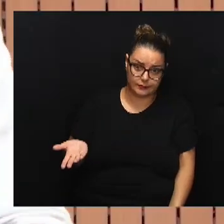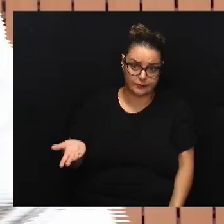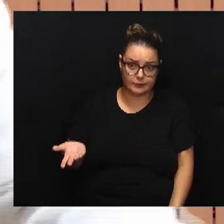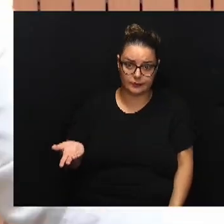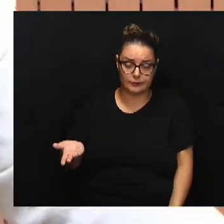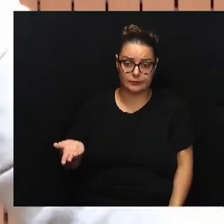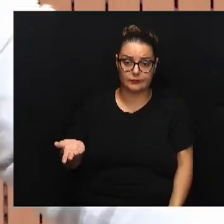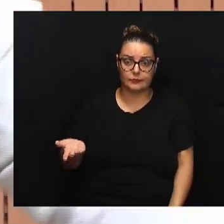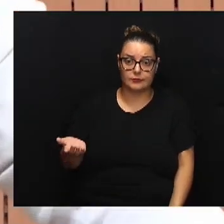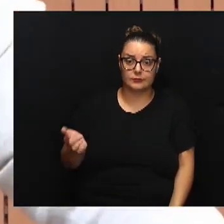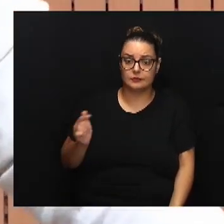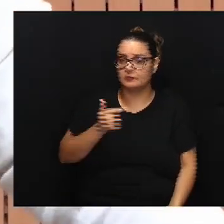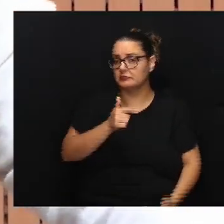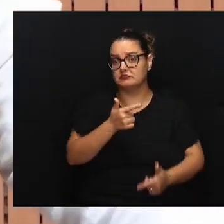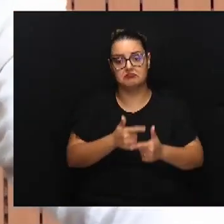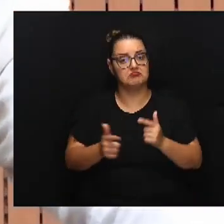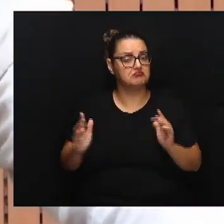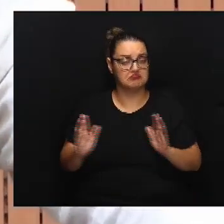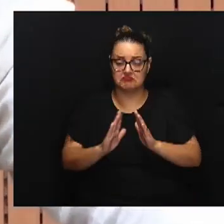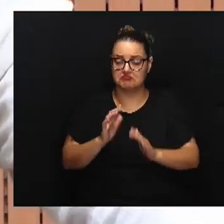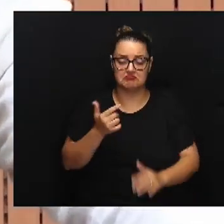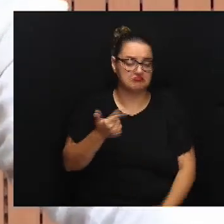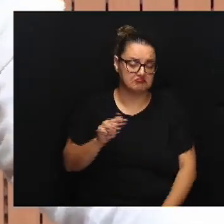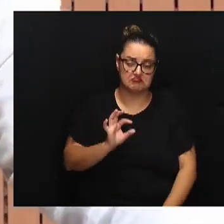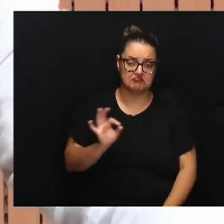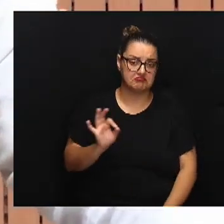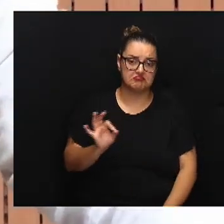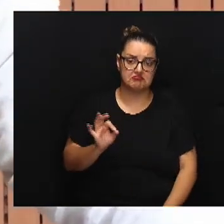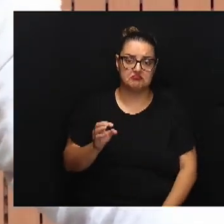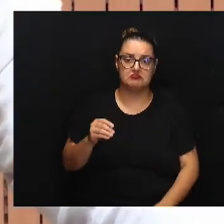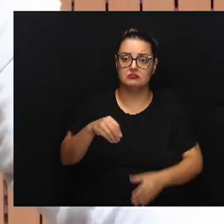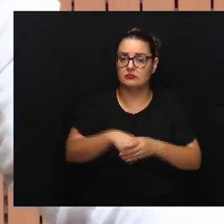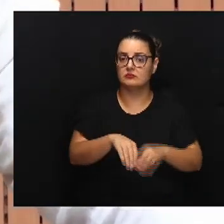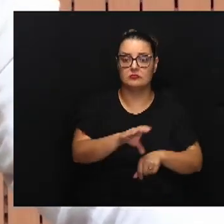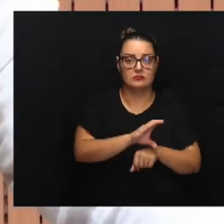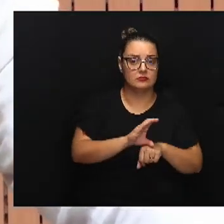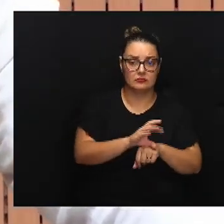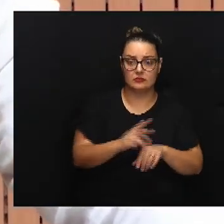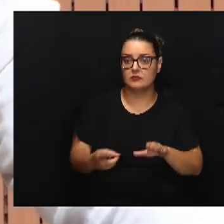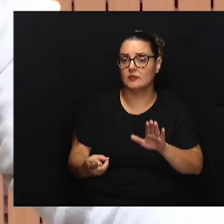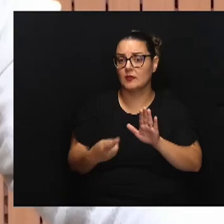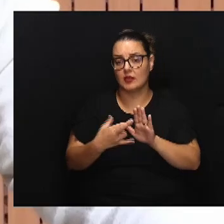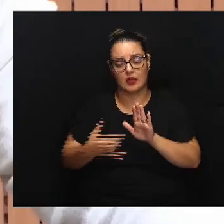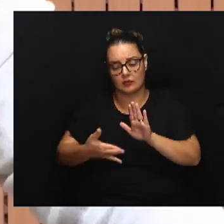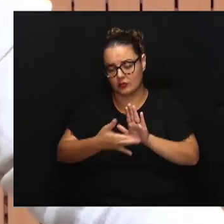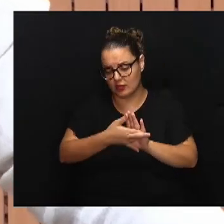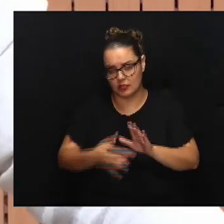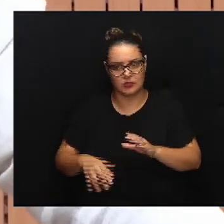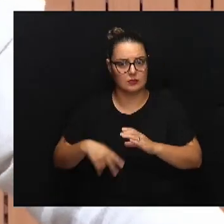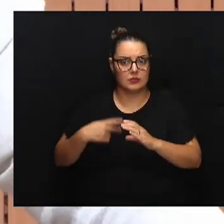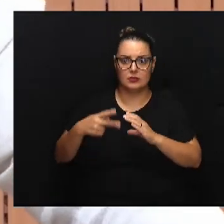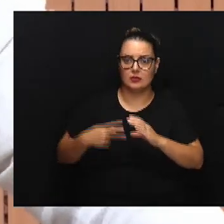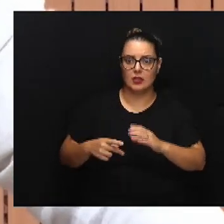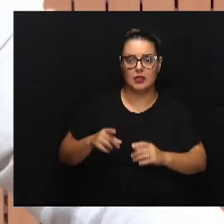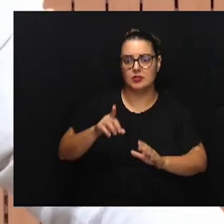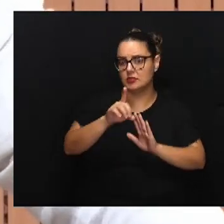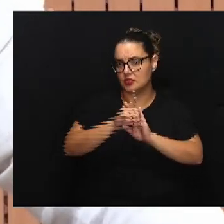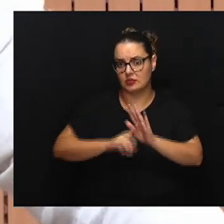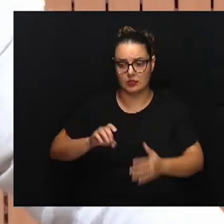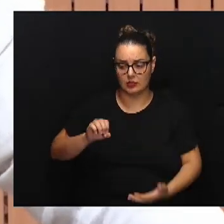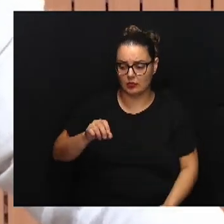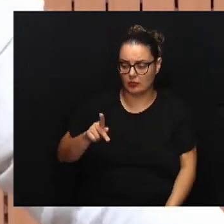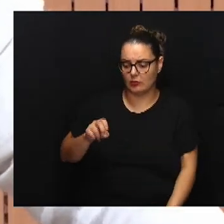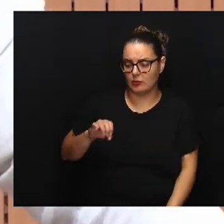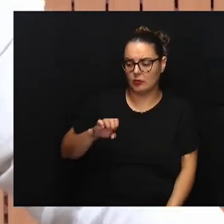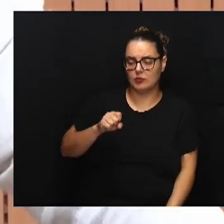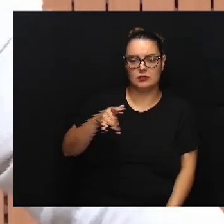não temos nenhum problema em enfrentá-lo, está na Constituição, está no regimento da Câmara, é direito da oposição fazer isso, não estamos